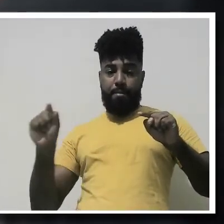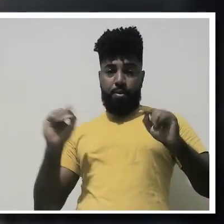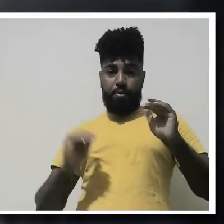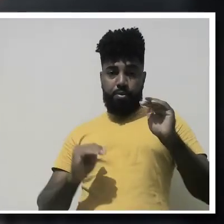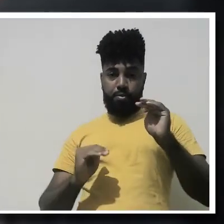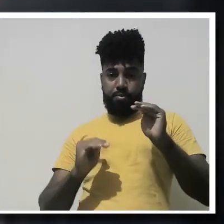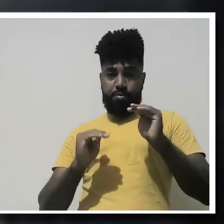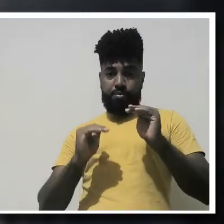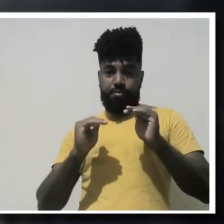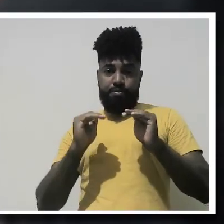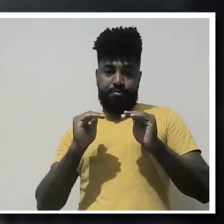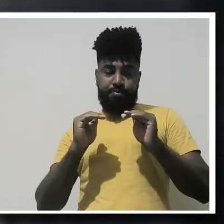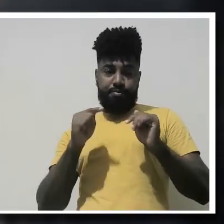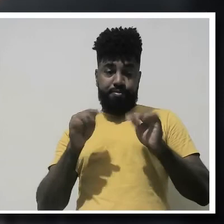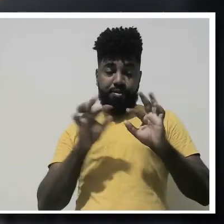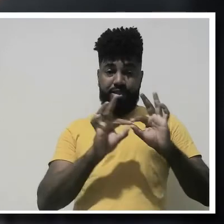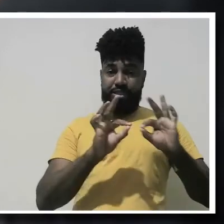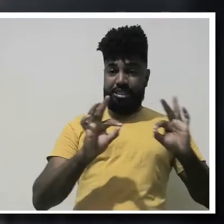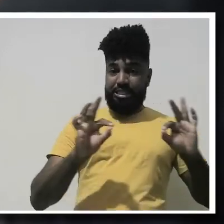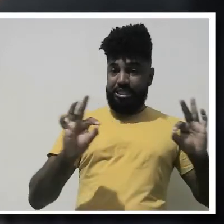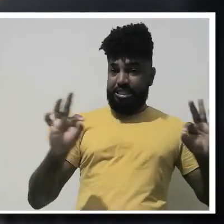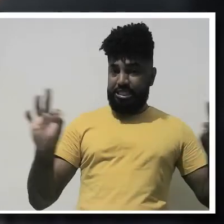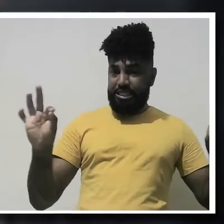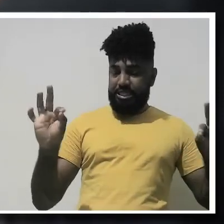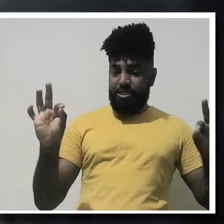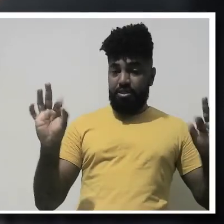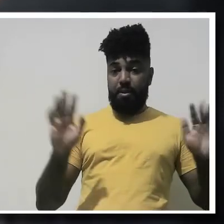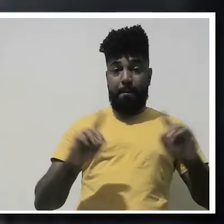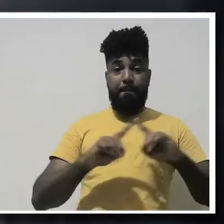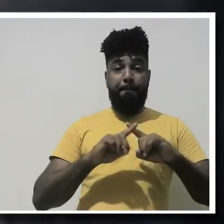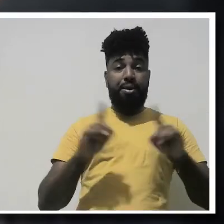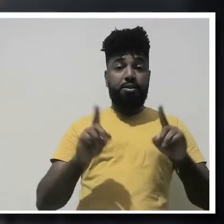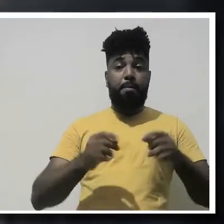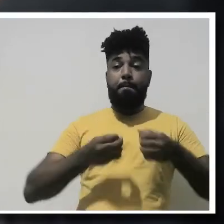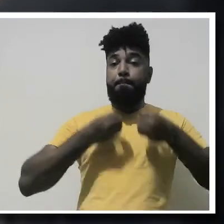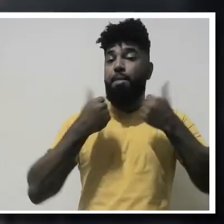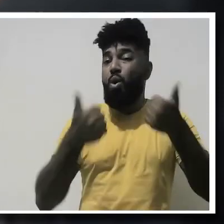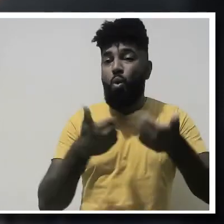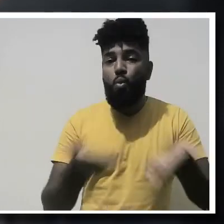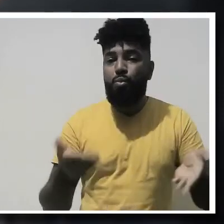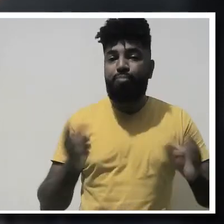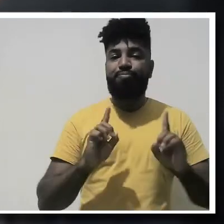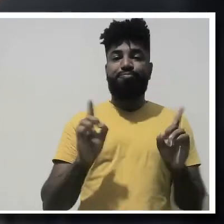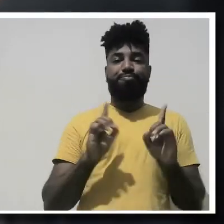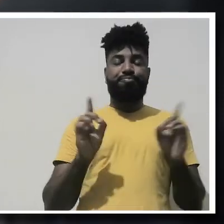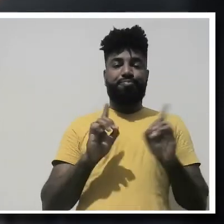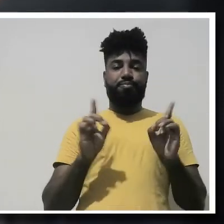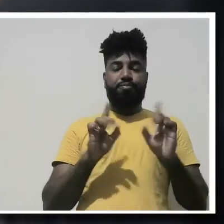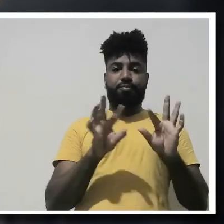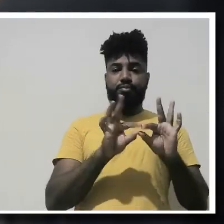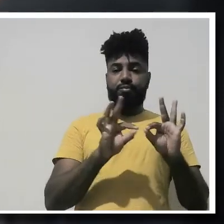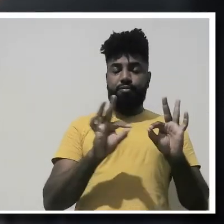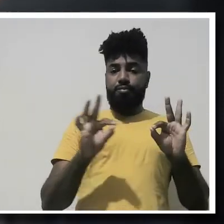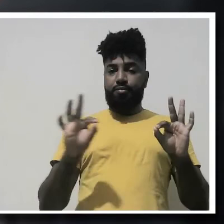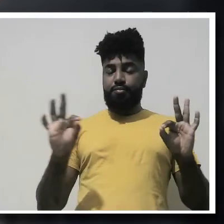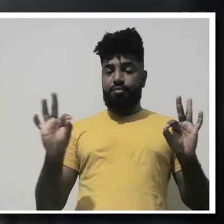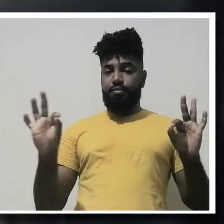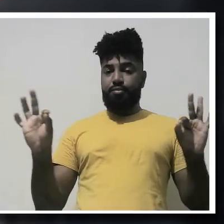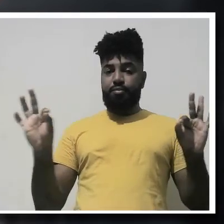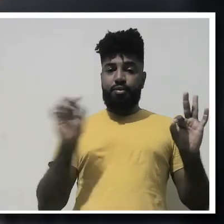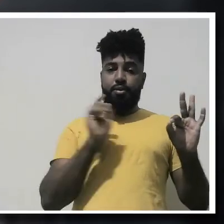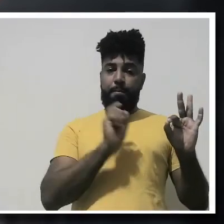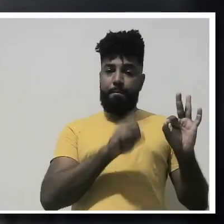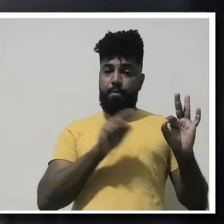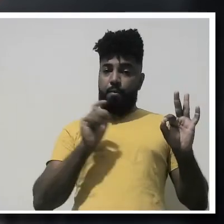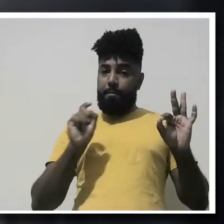para cima ou mais para baixo dela, quer dizer que a reta foi traçada, mas não foi tão boa assim. Para a gente ter uma ideia se essa reta se aproxima